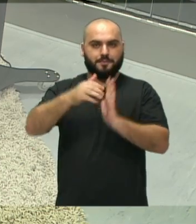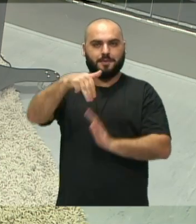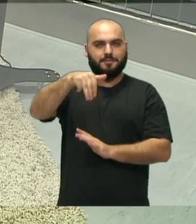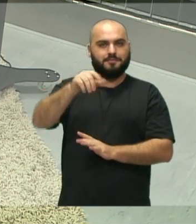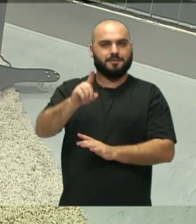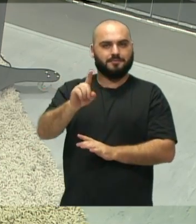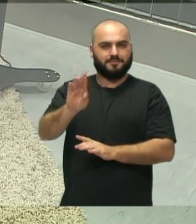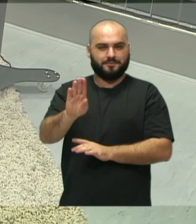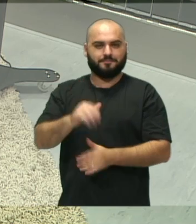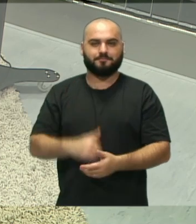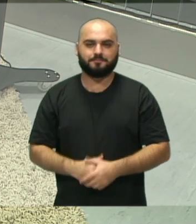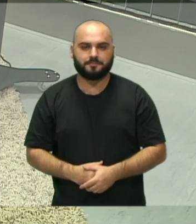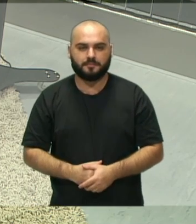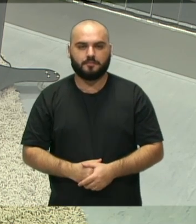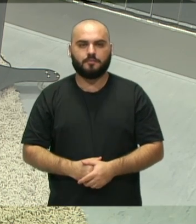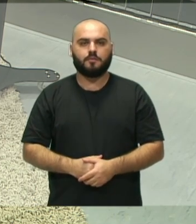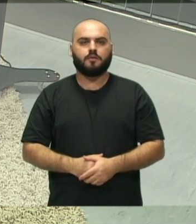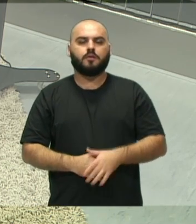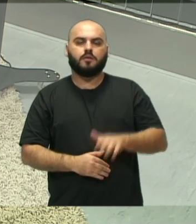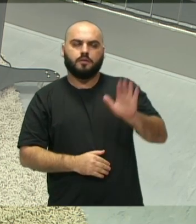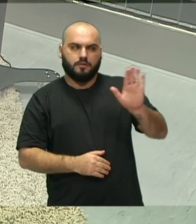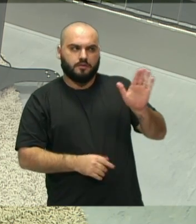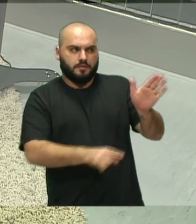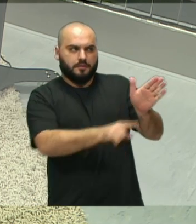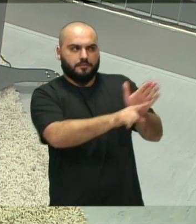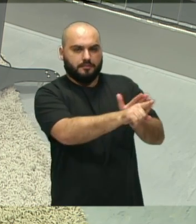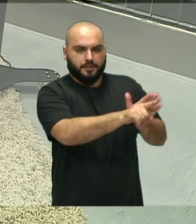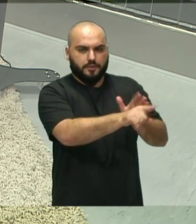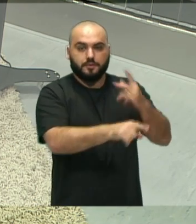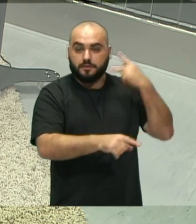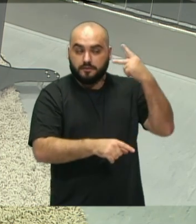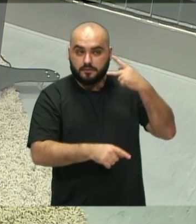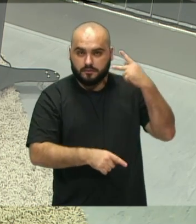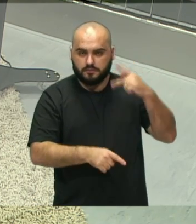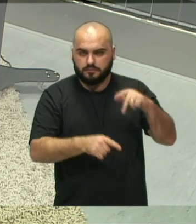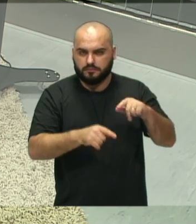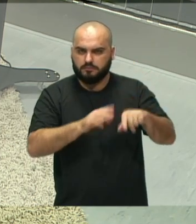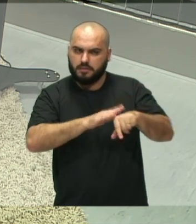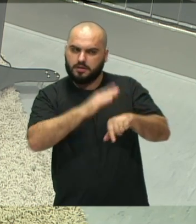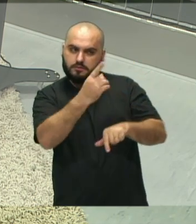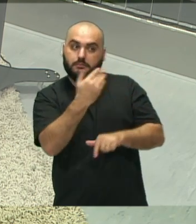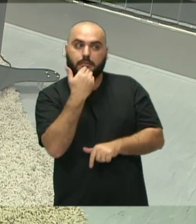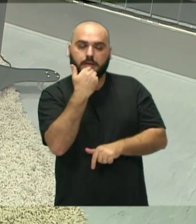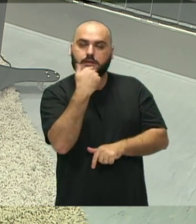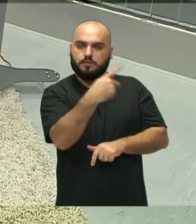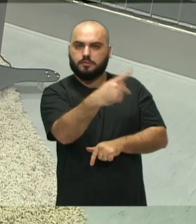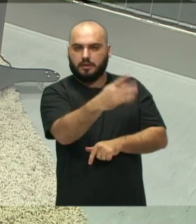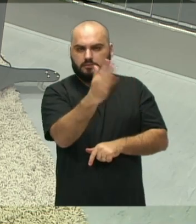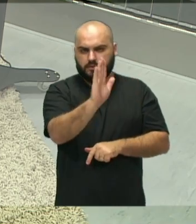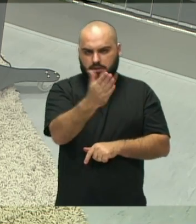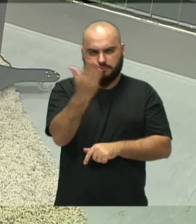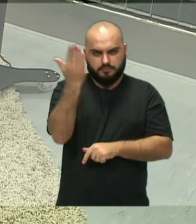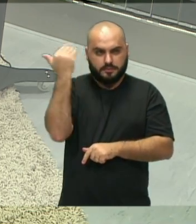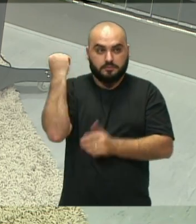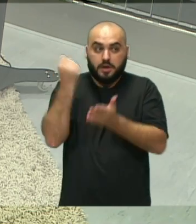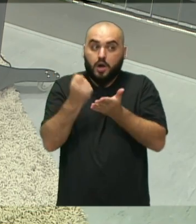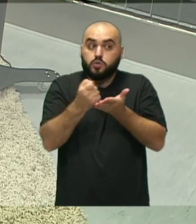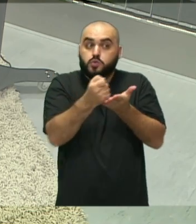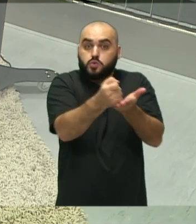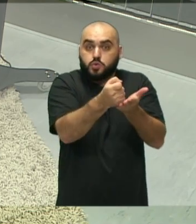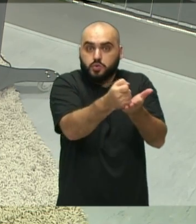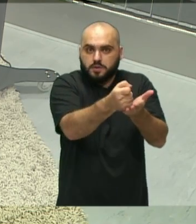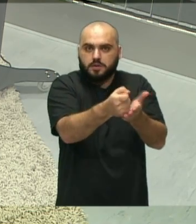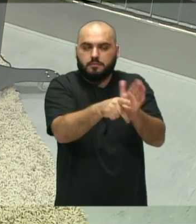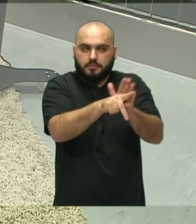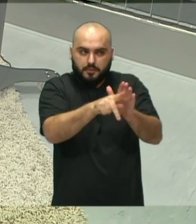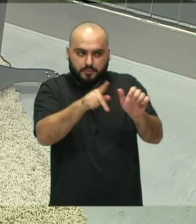vereador, falar um pouquinho de outra indicação sua que auxilia no enfrentamento da pandemia de Covid-19.